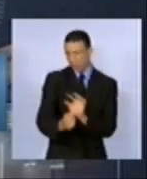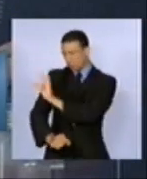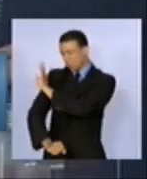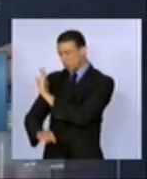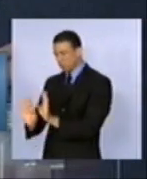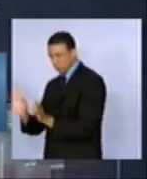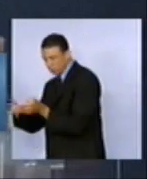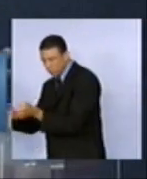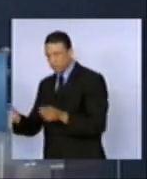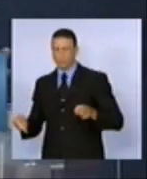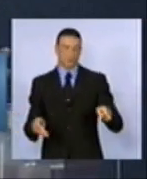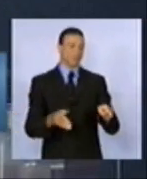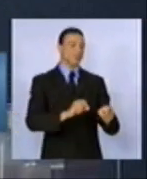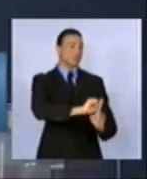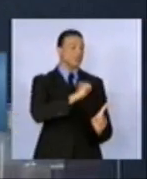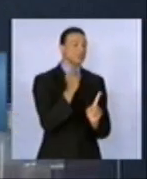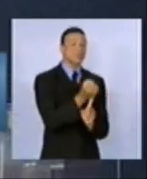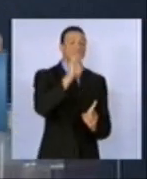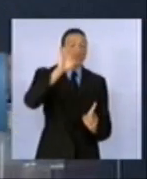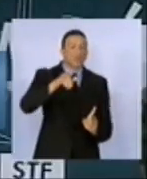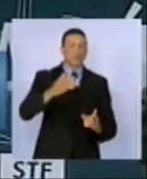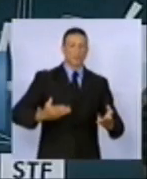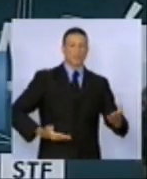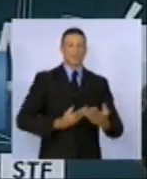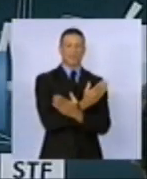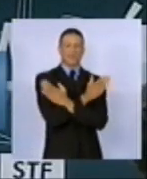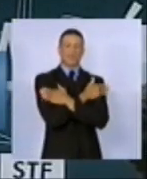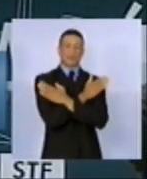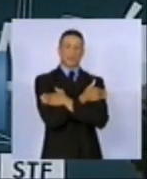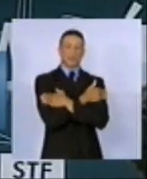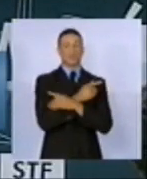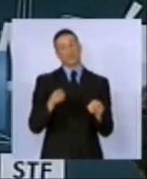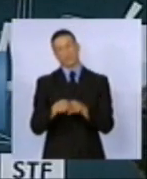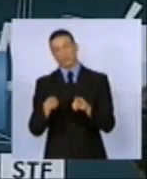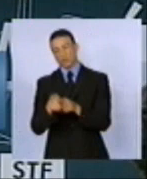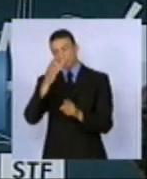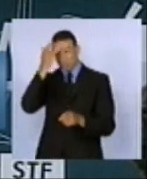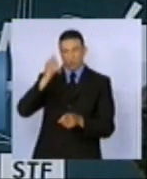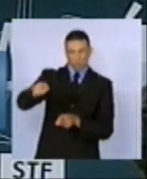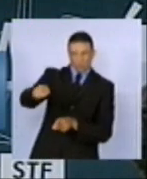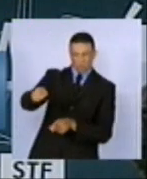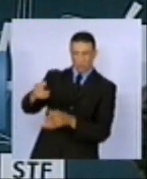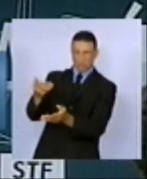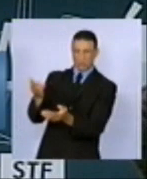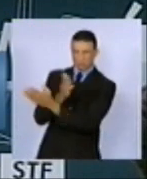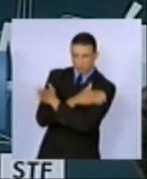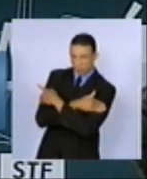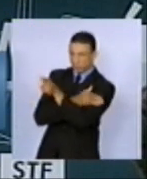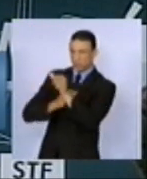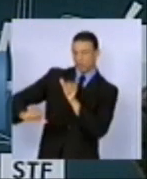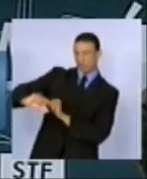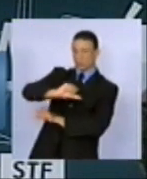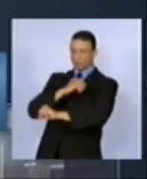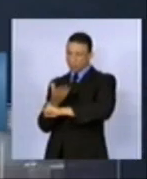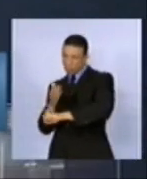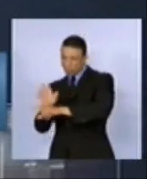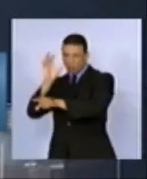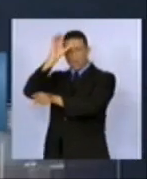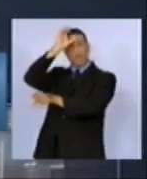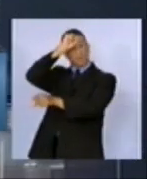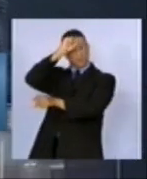potencial de desemprego impacto na mão de obra e a requalificação realocação desses trabalhadores no mercado de trabalho